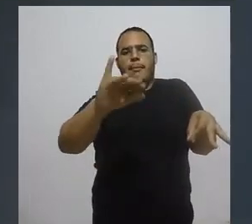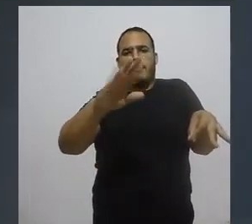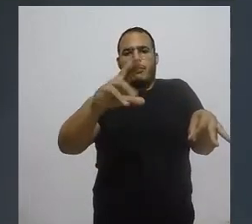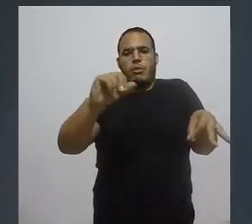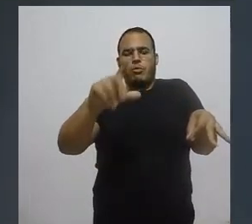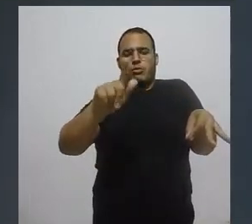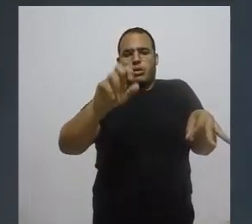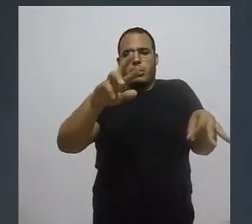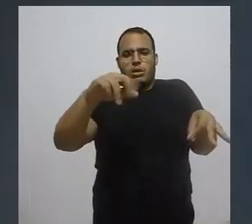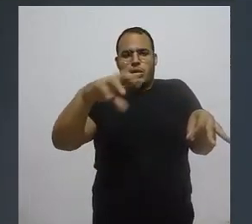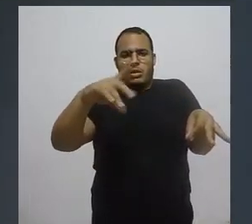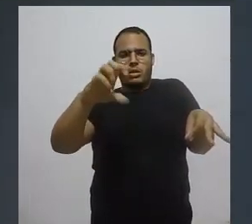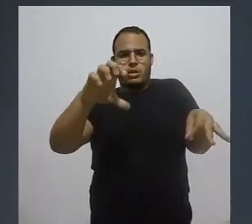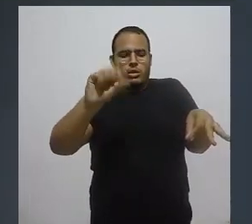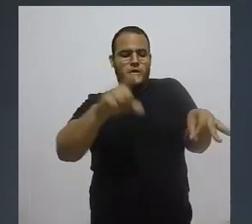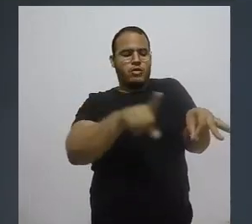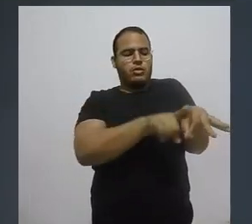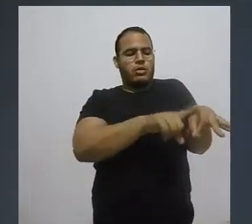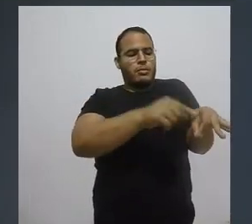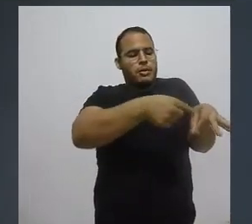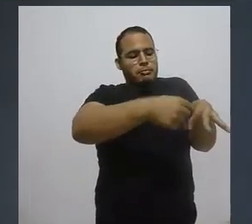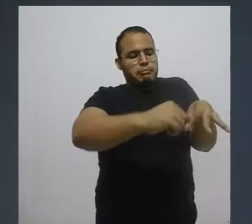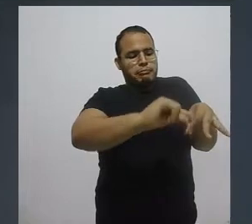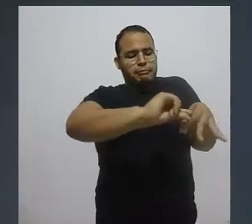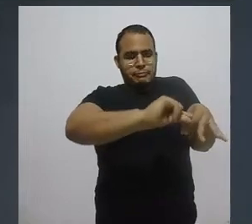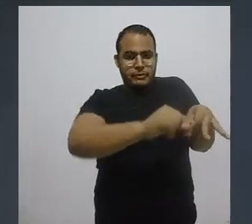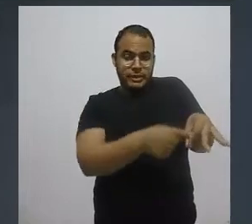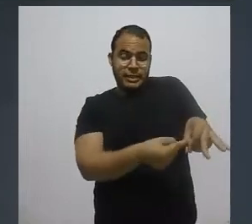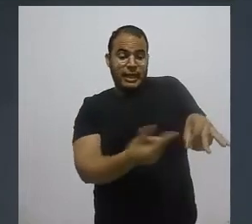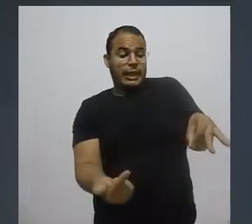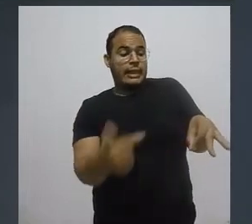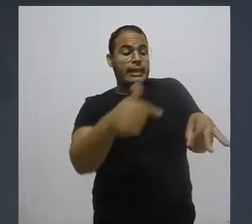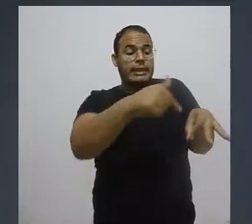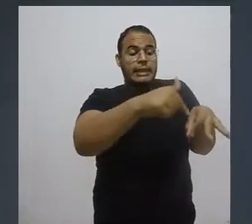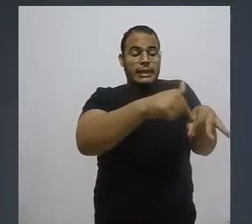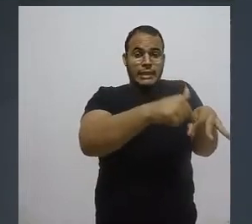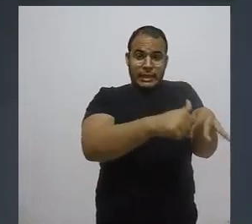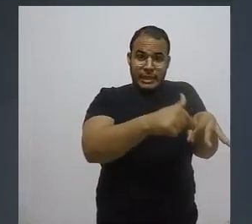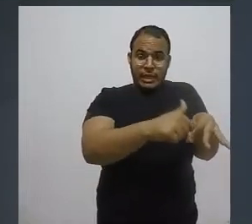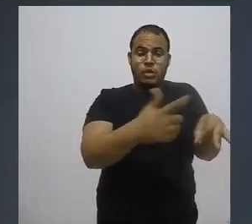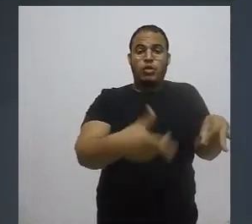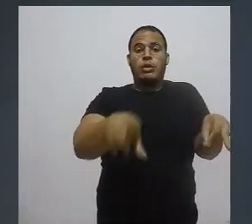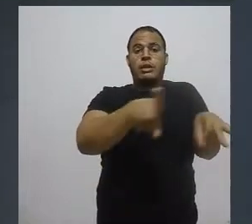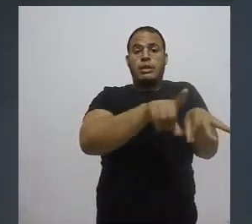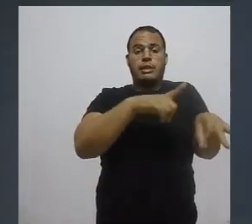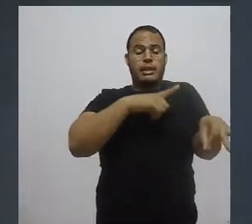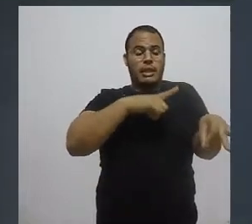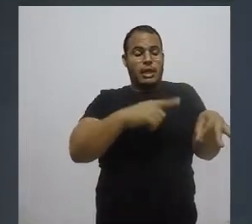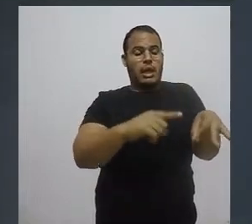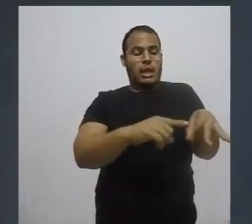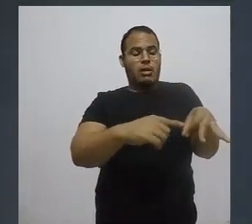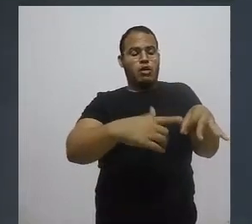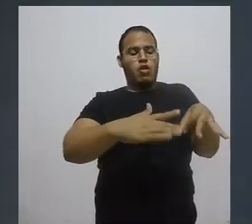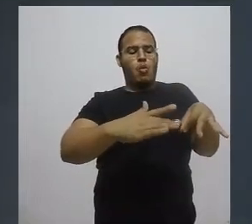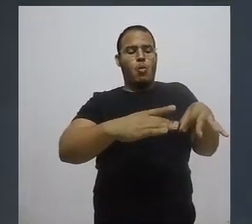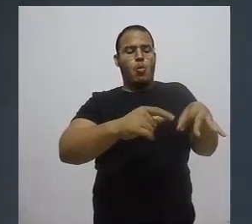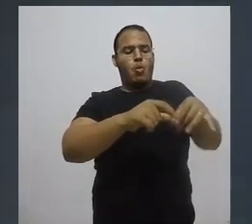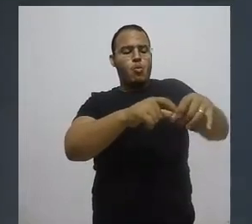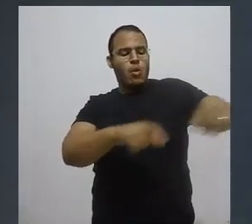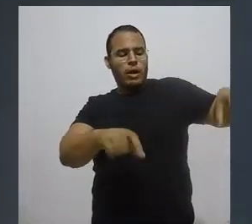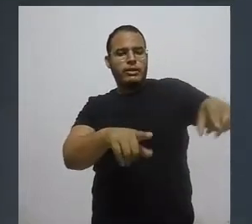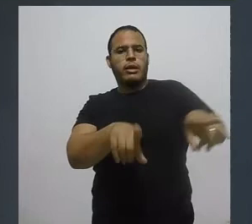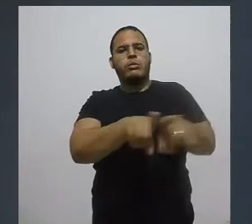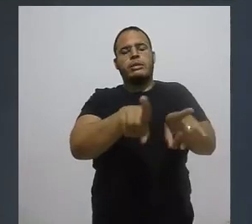por dentro os lábios menores. Aqui dentro a gente vai ter a abertura da vagina, certo? A abertura desse canal